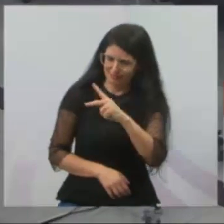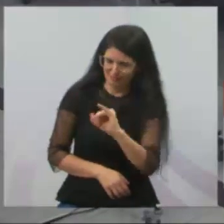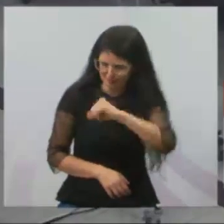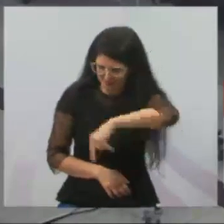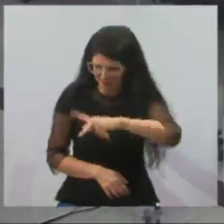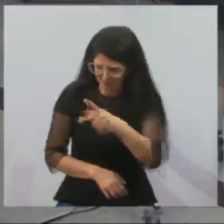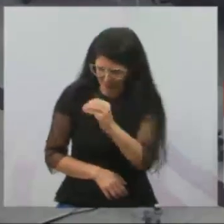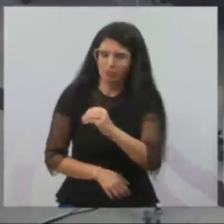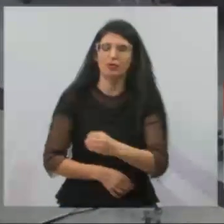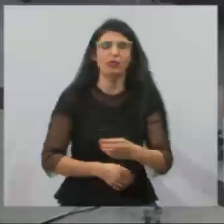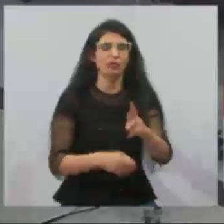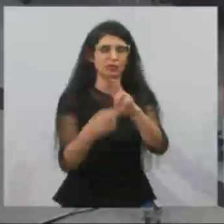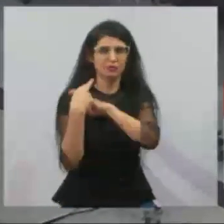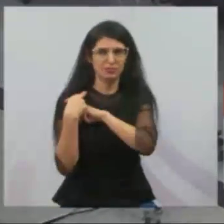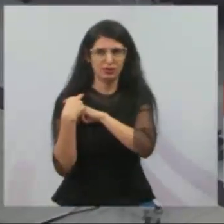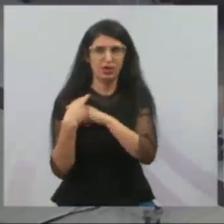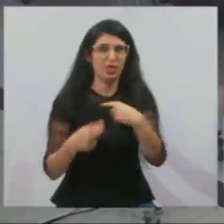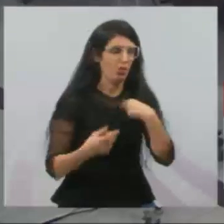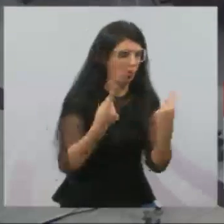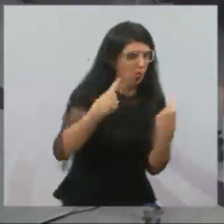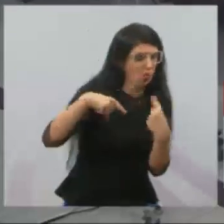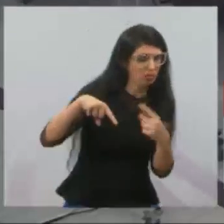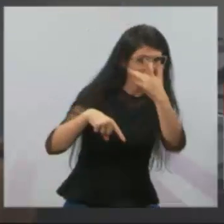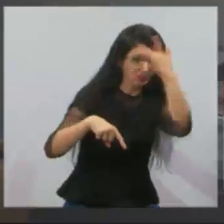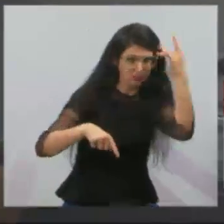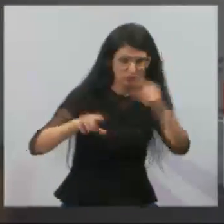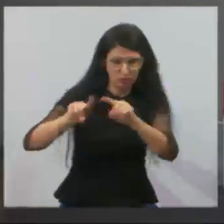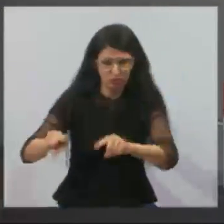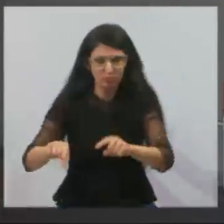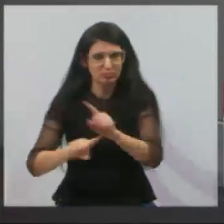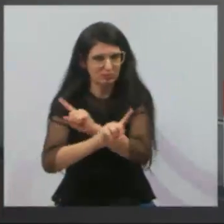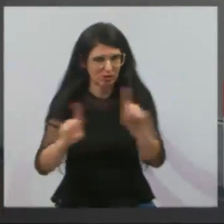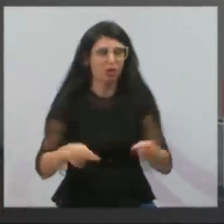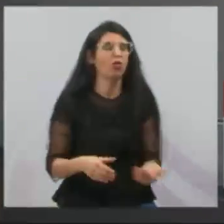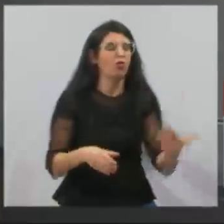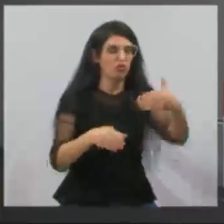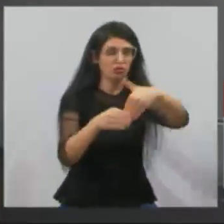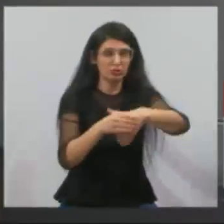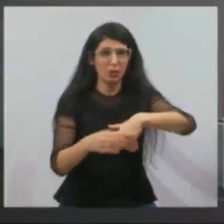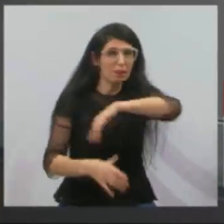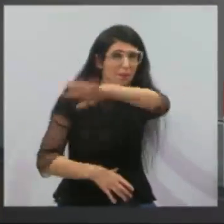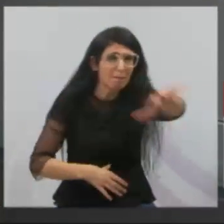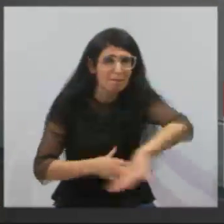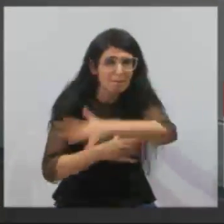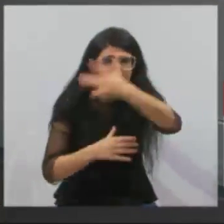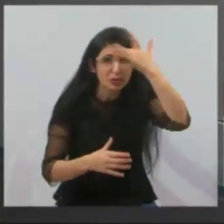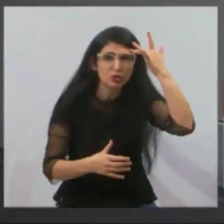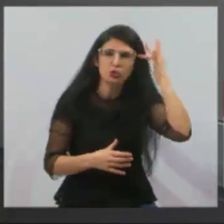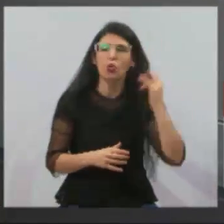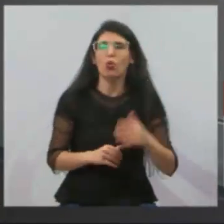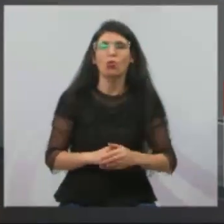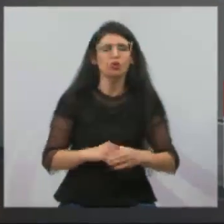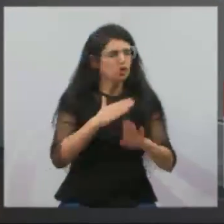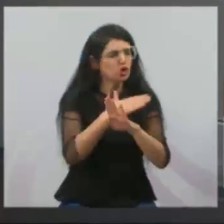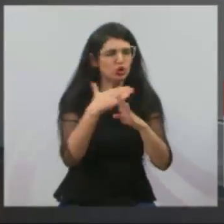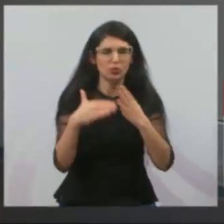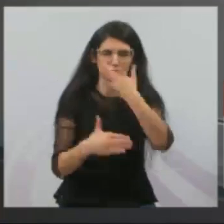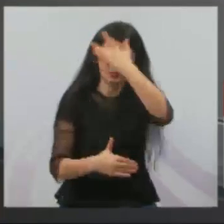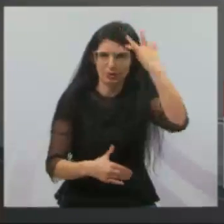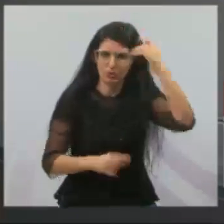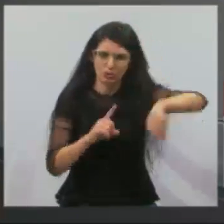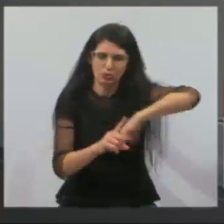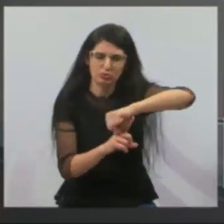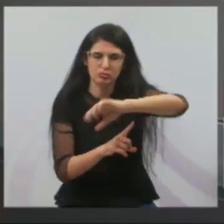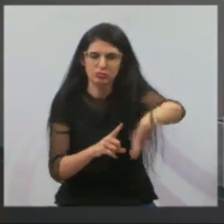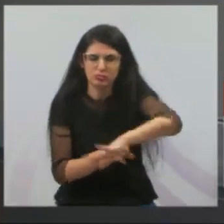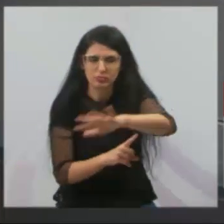não estou aqui votando contra o servidor, estou votando a favor da população de Jacareí, que inclui também o servidor. Acho que seria muita leviandade da minha